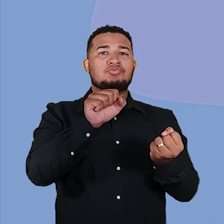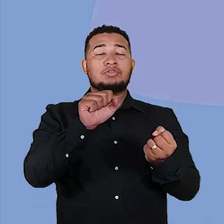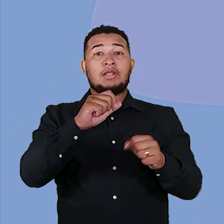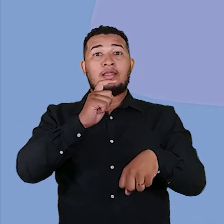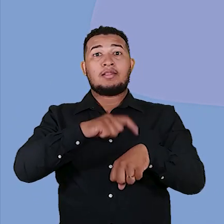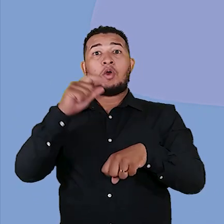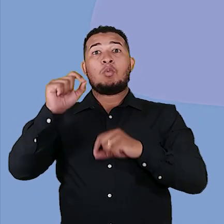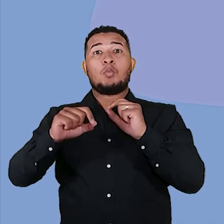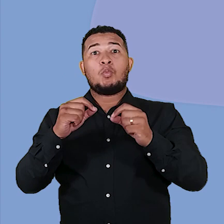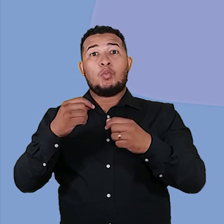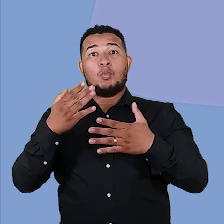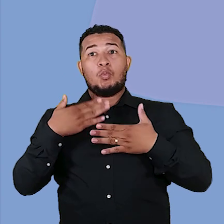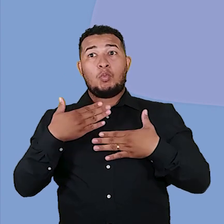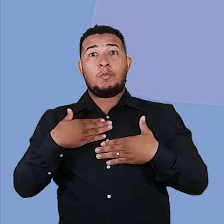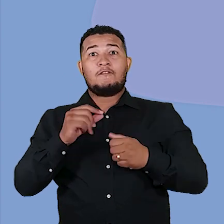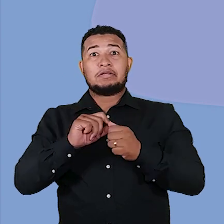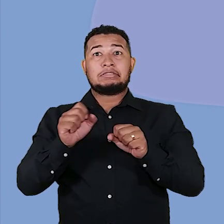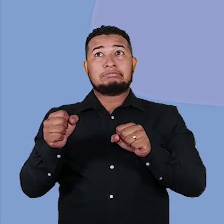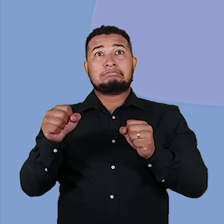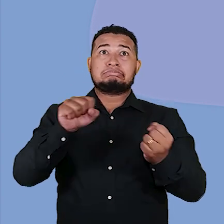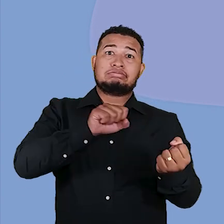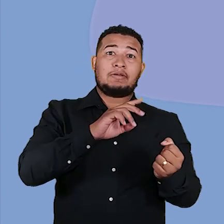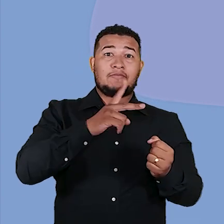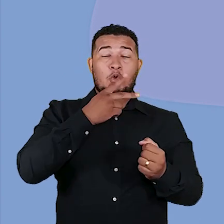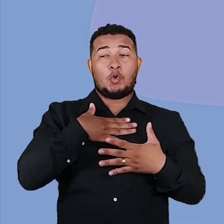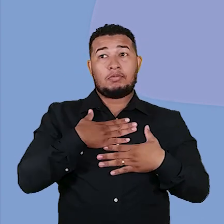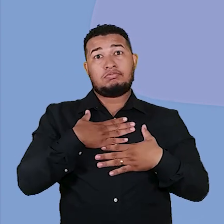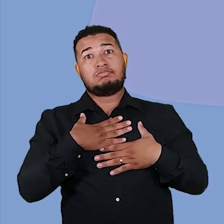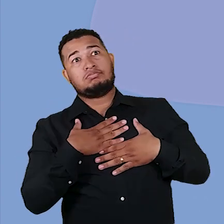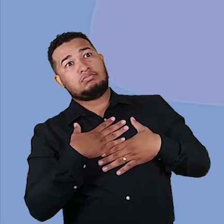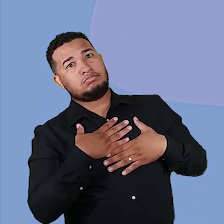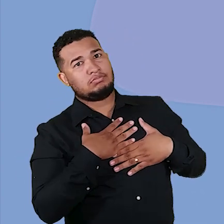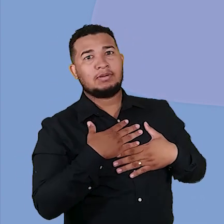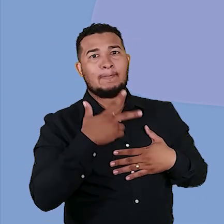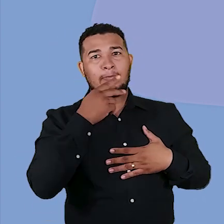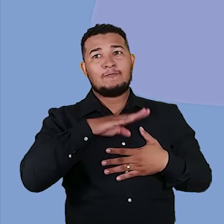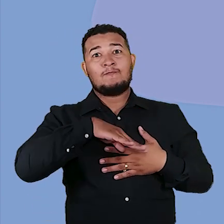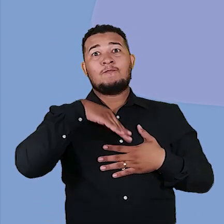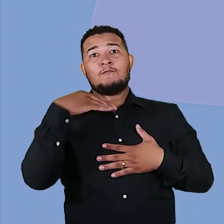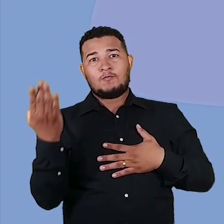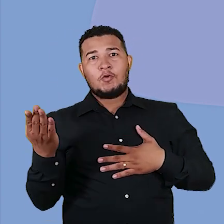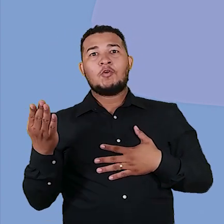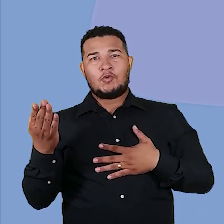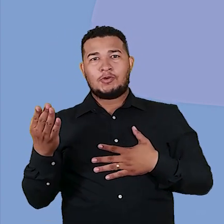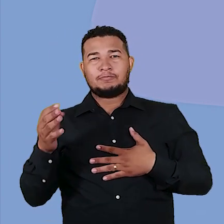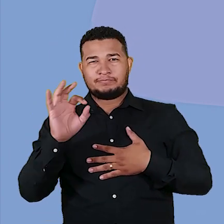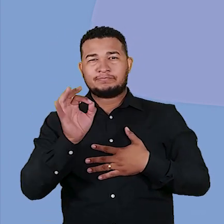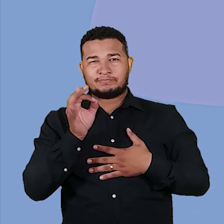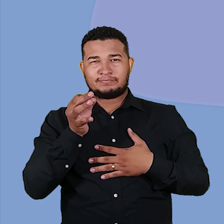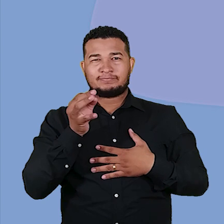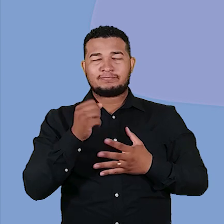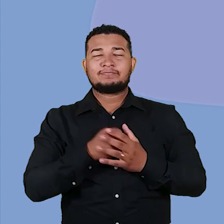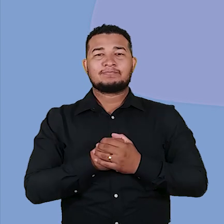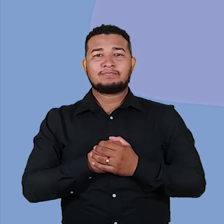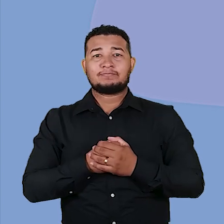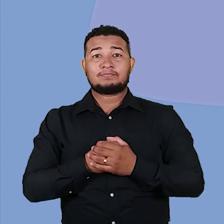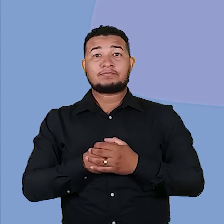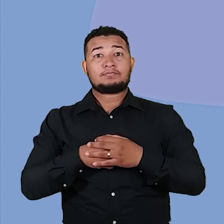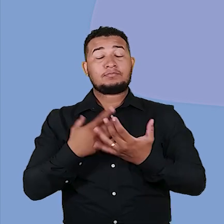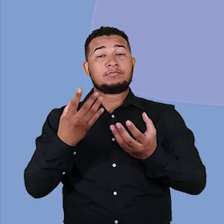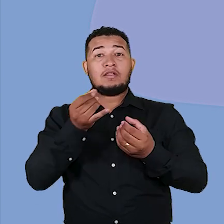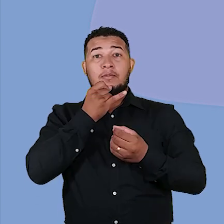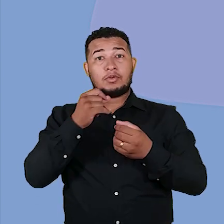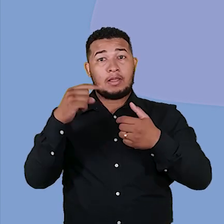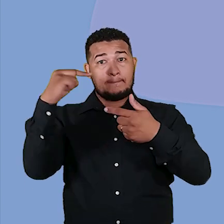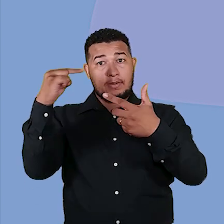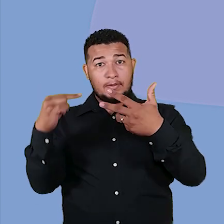curva para a direita nosso corpo mesmo altamente apressado para o lado esquerdo do veículo a ponta um para fora da trajetória circular